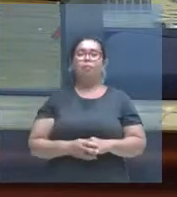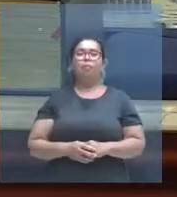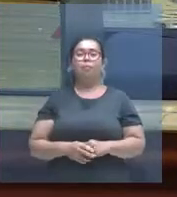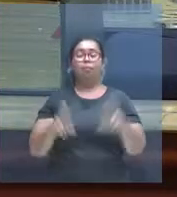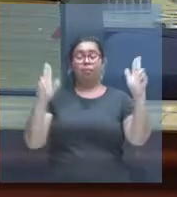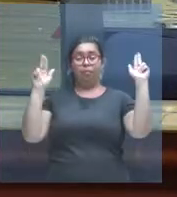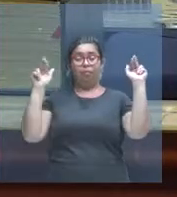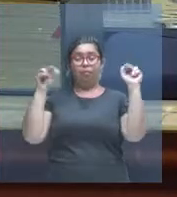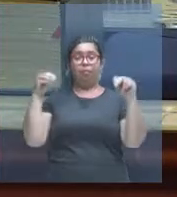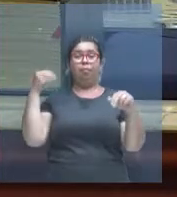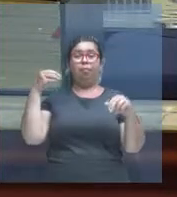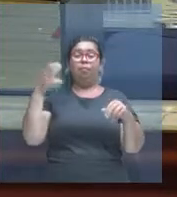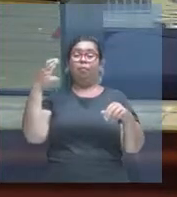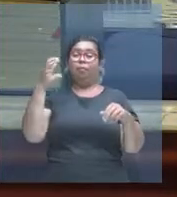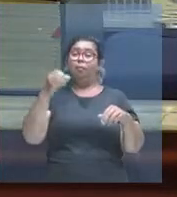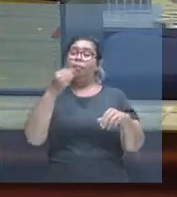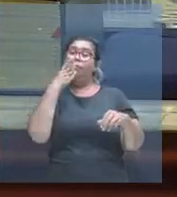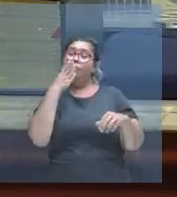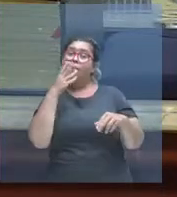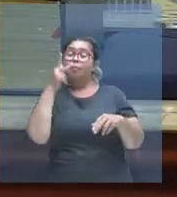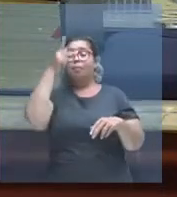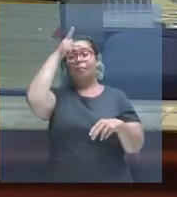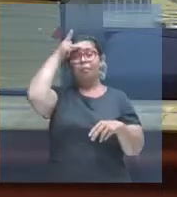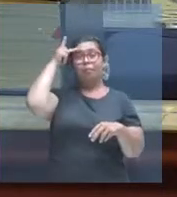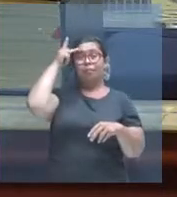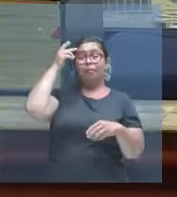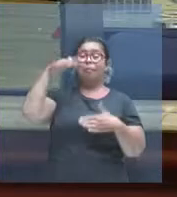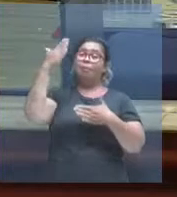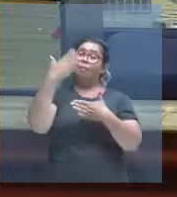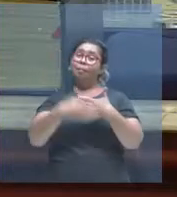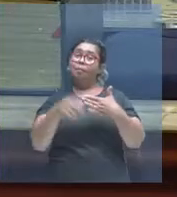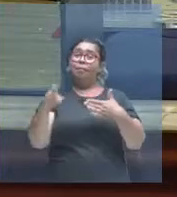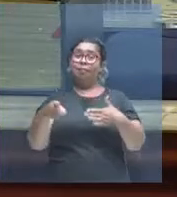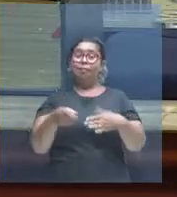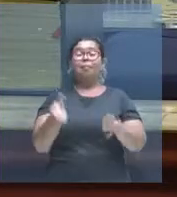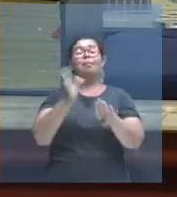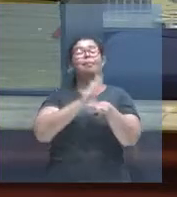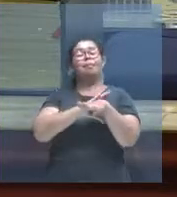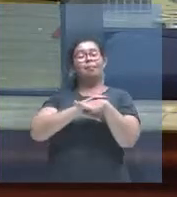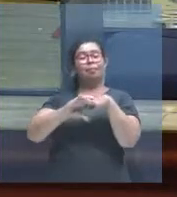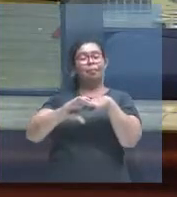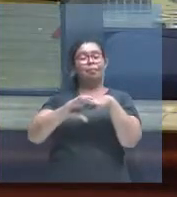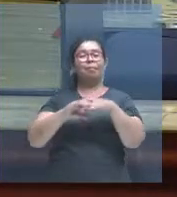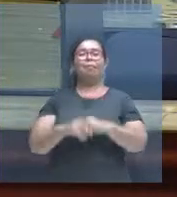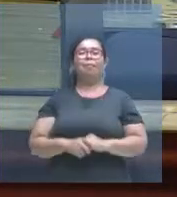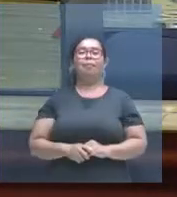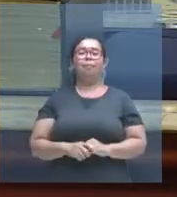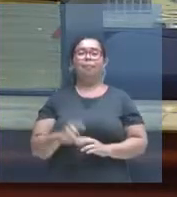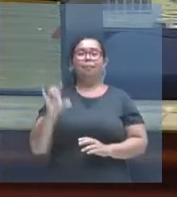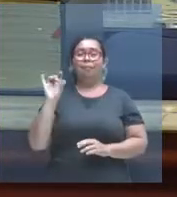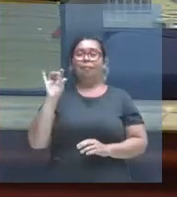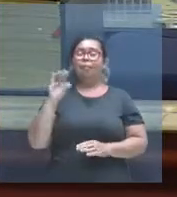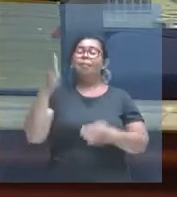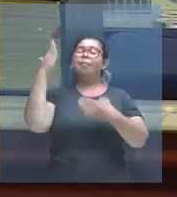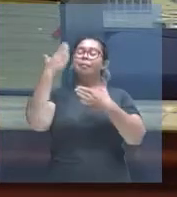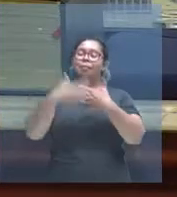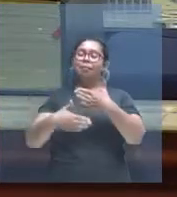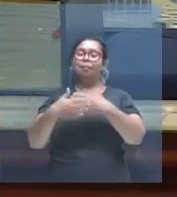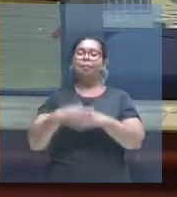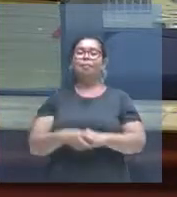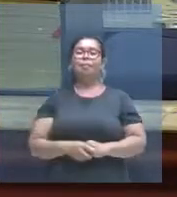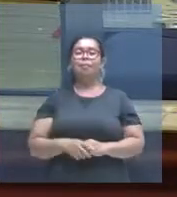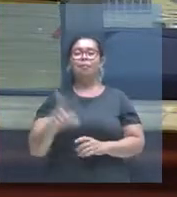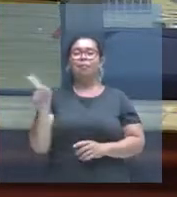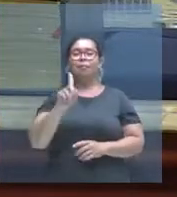quando se quer bem a uma pessoa, a presença dela conforta. Só a presença. Não